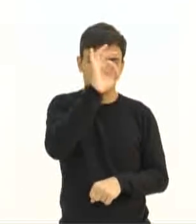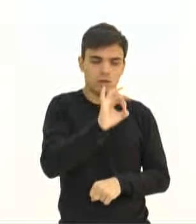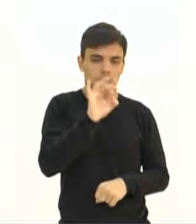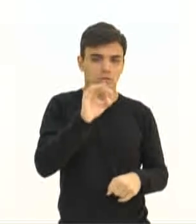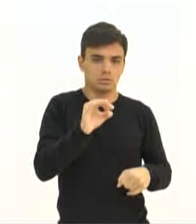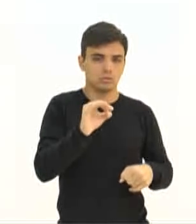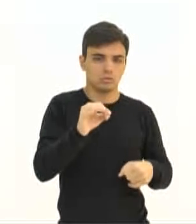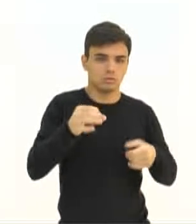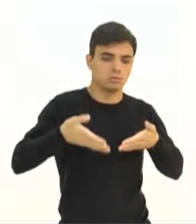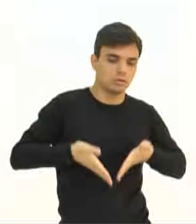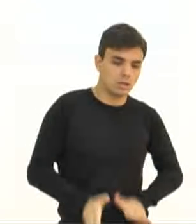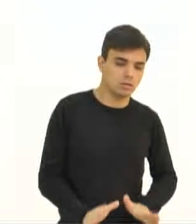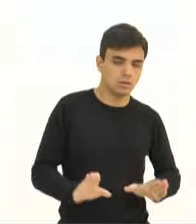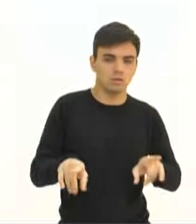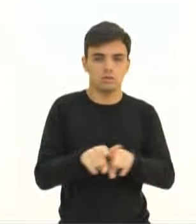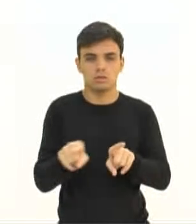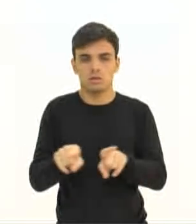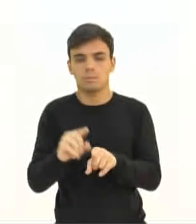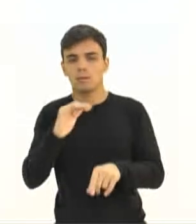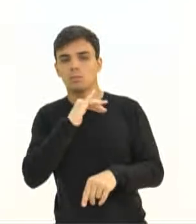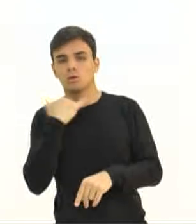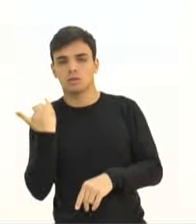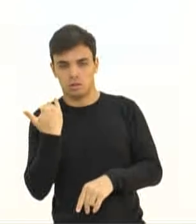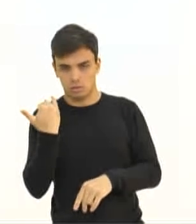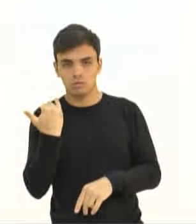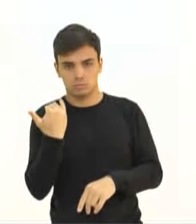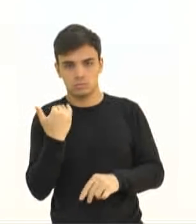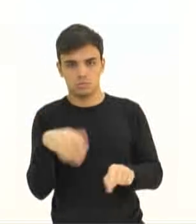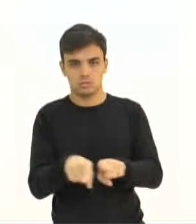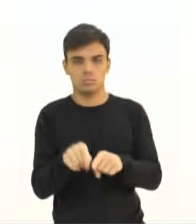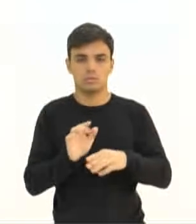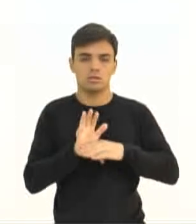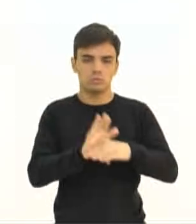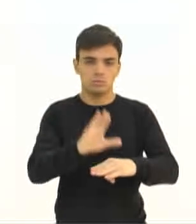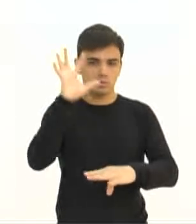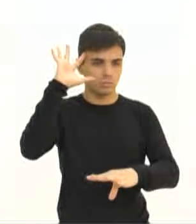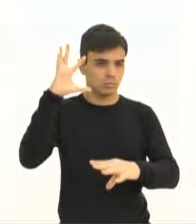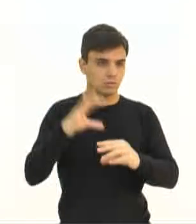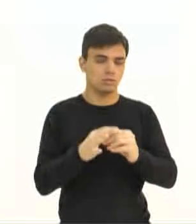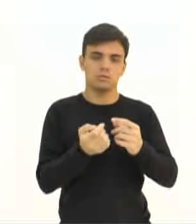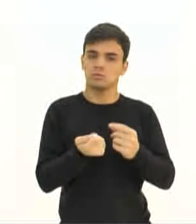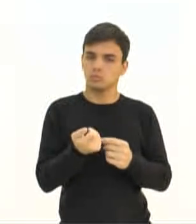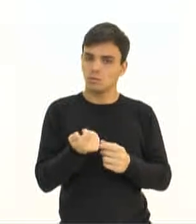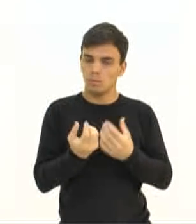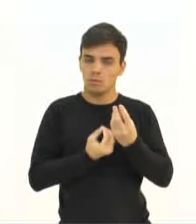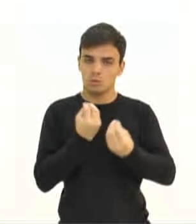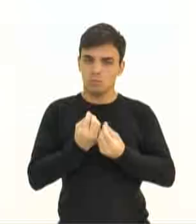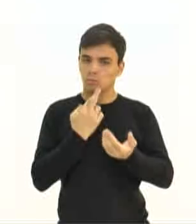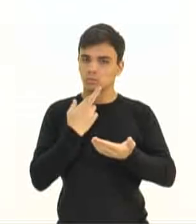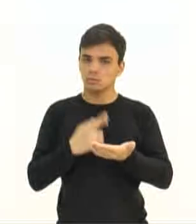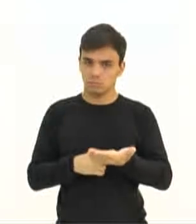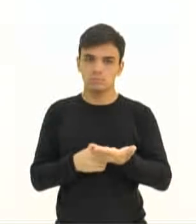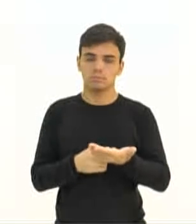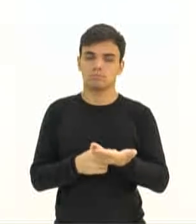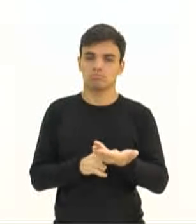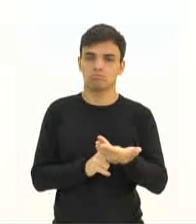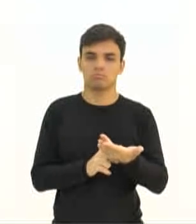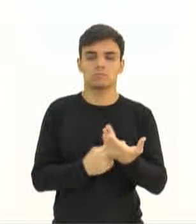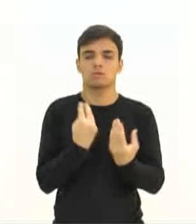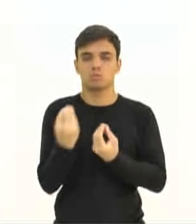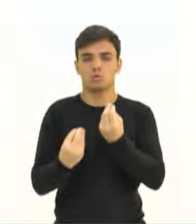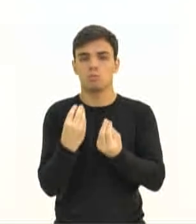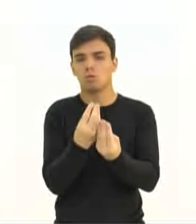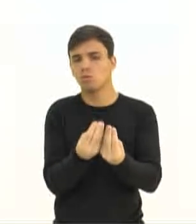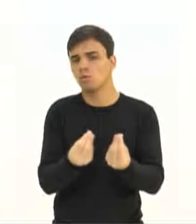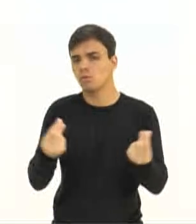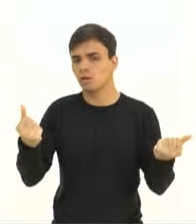natalidade, de mortalidade, que contribuem para a gente entender um pouquinho desse resultado ali na qualidade de